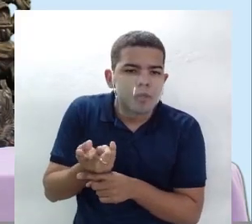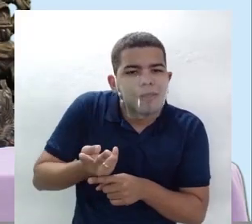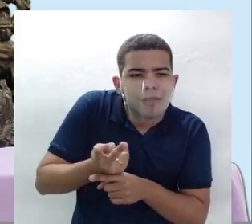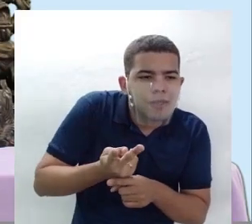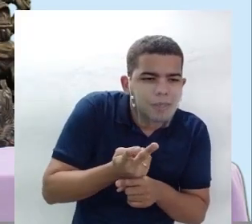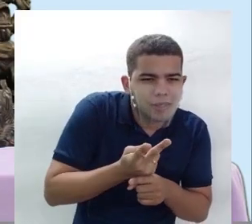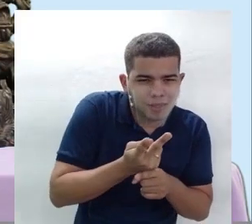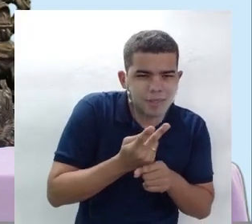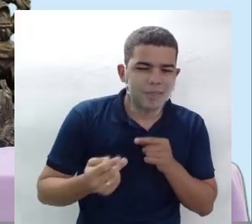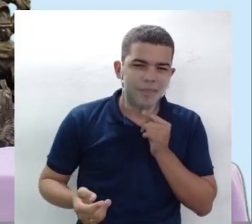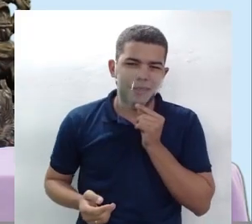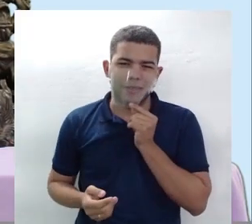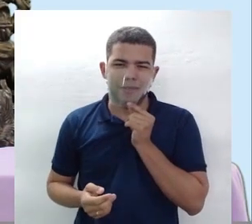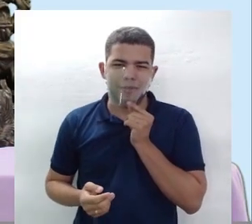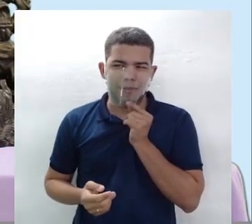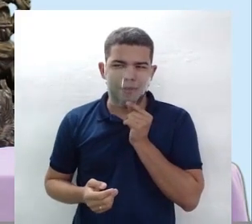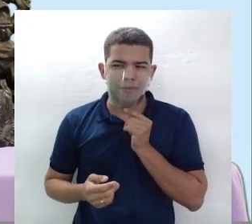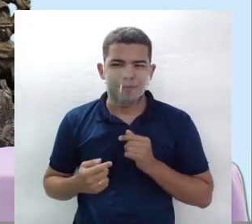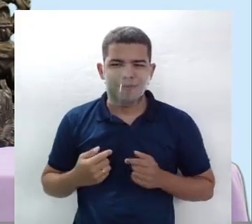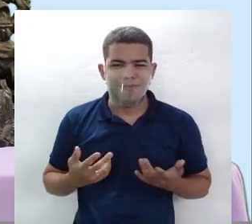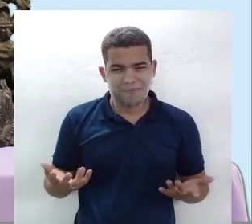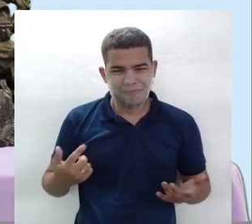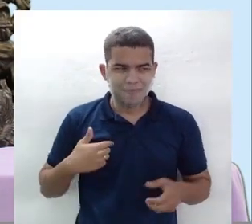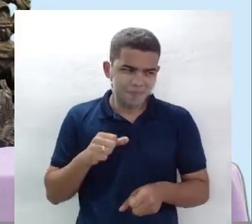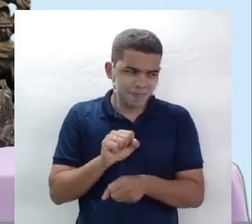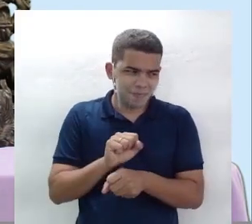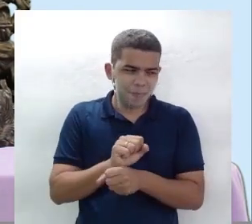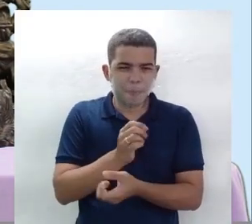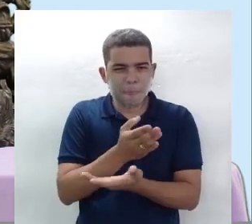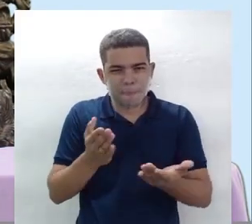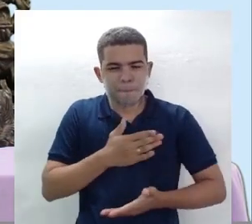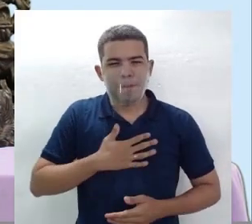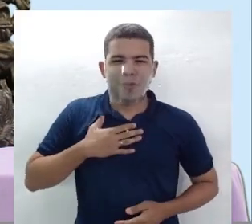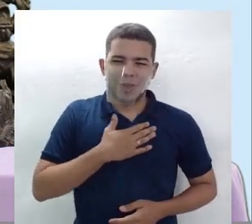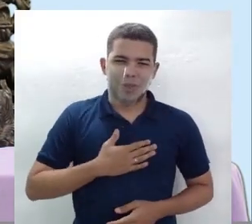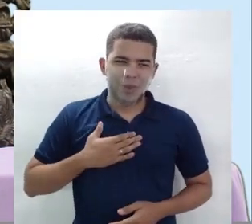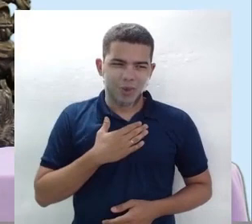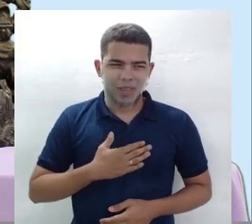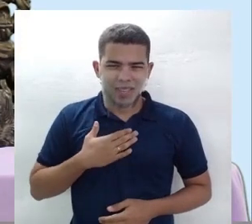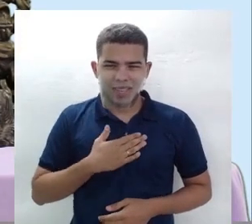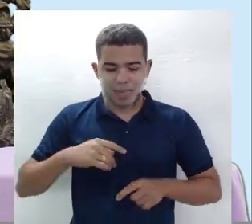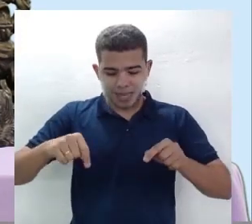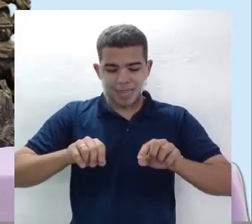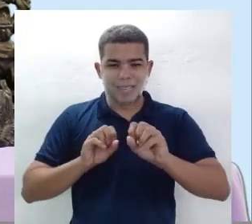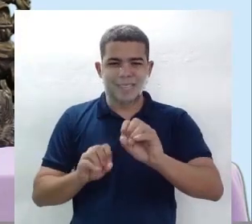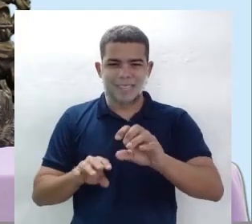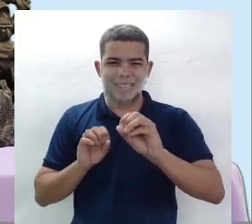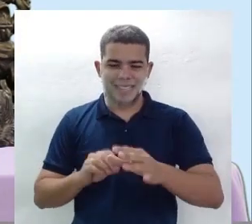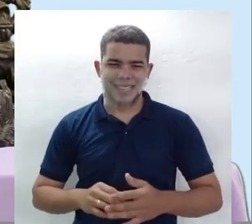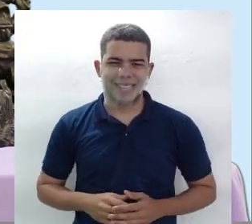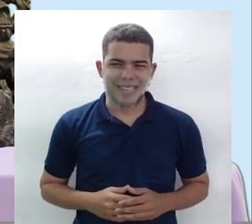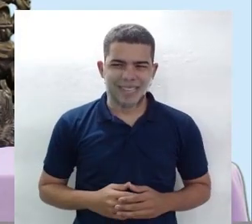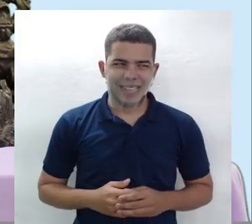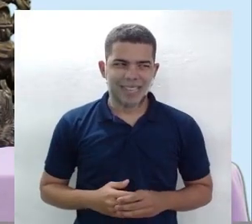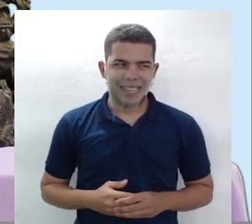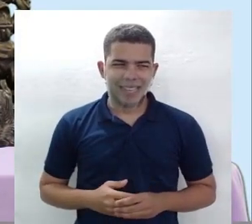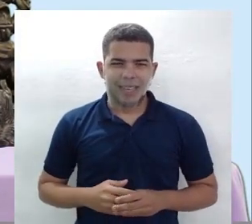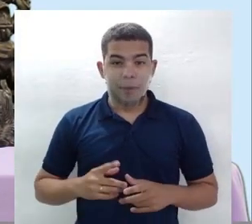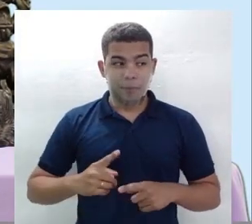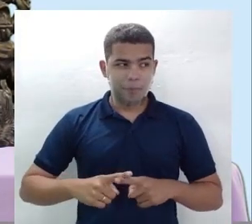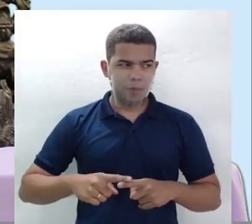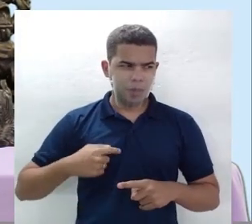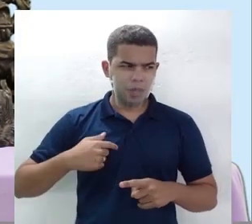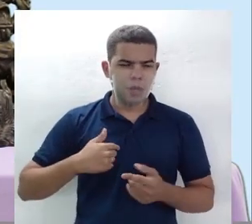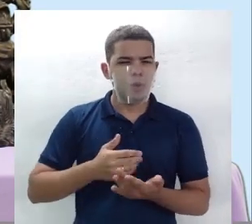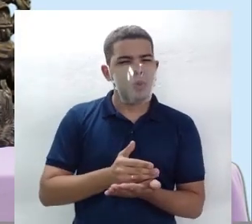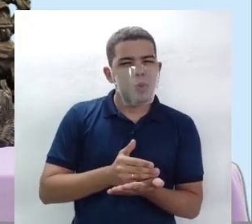alimento. Então, eu espero que vocês tenham gostado da aula de hoje, porque eu comecei,